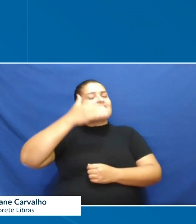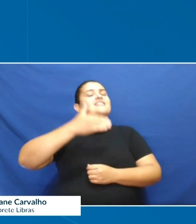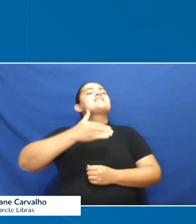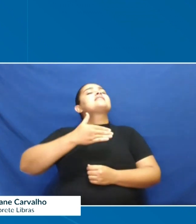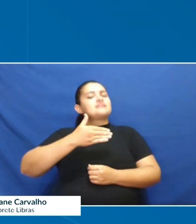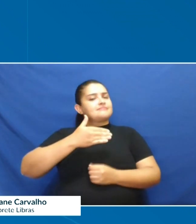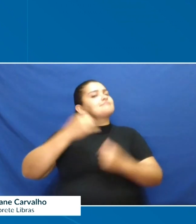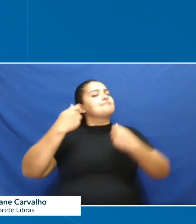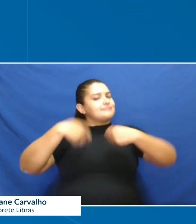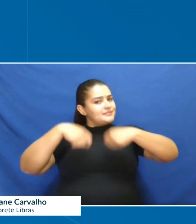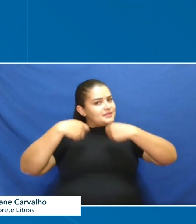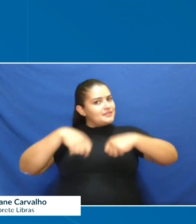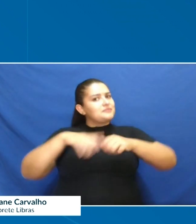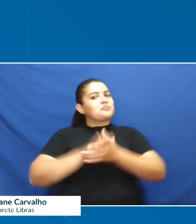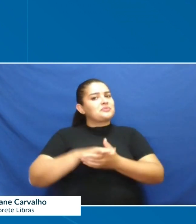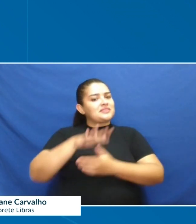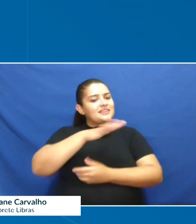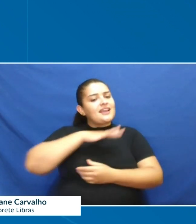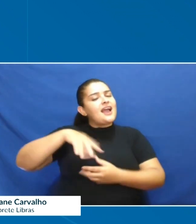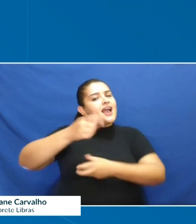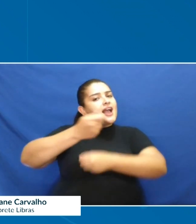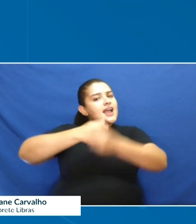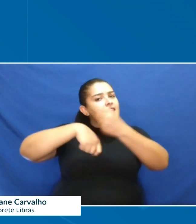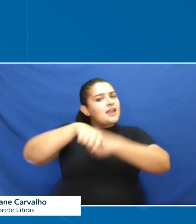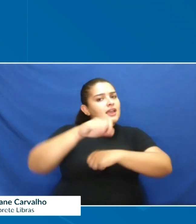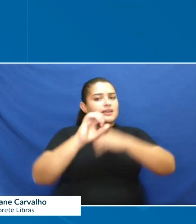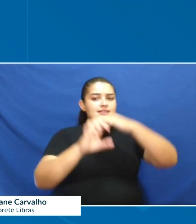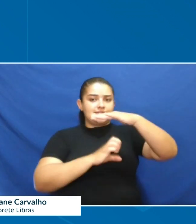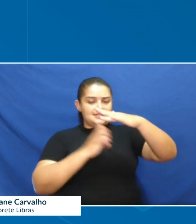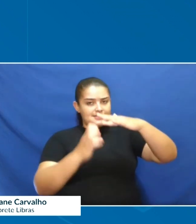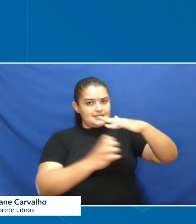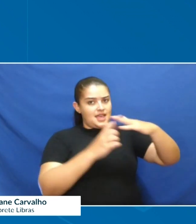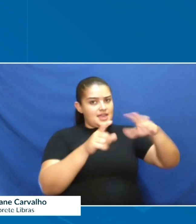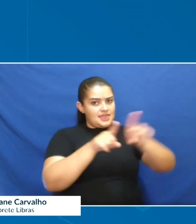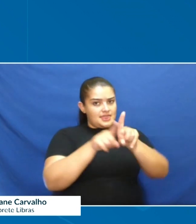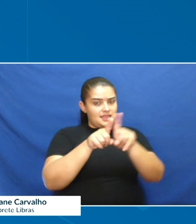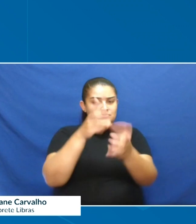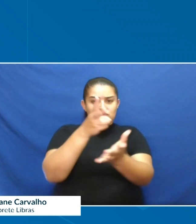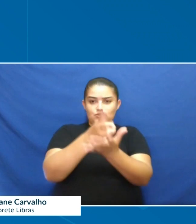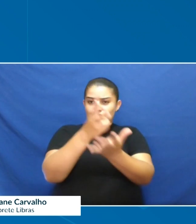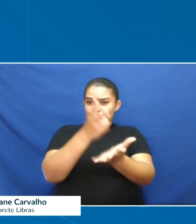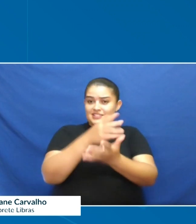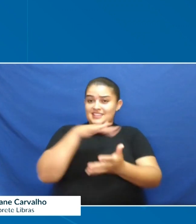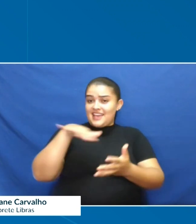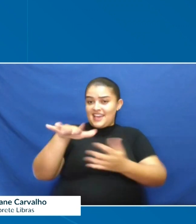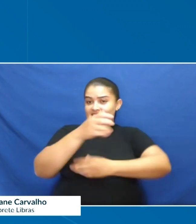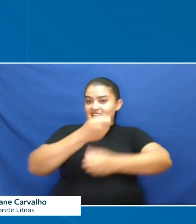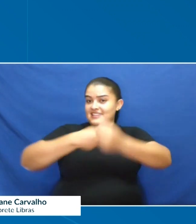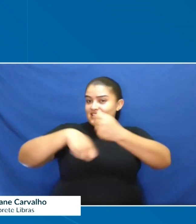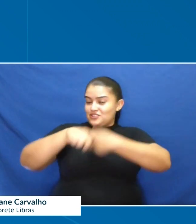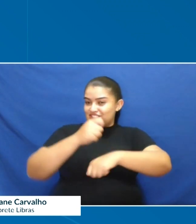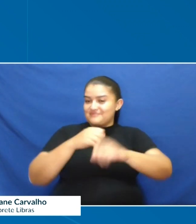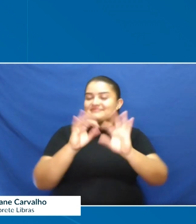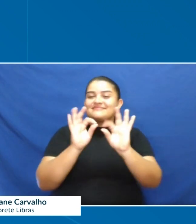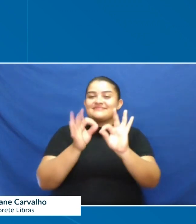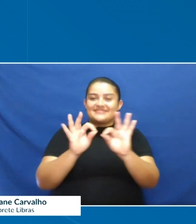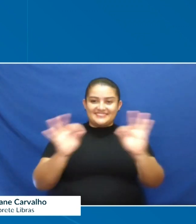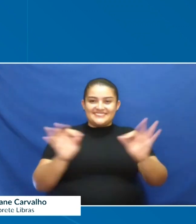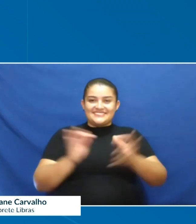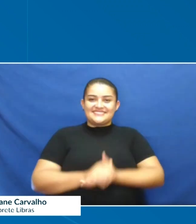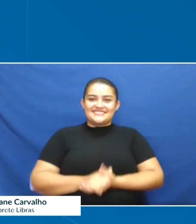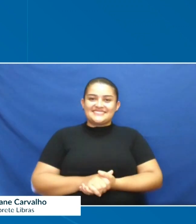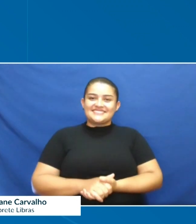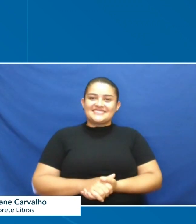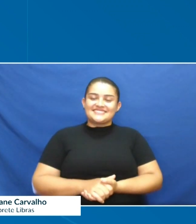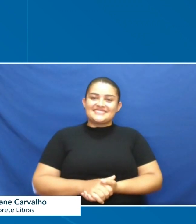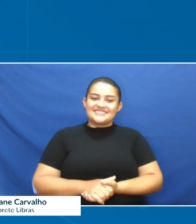questão da administração das empresas e ainda também a parte de economia. Perfeito. Professor,